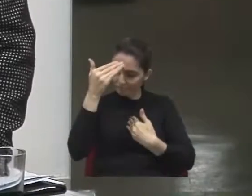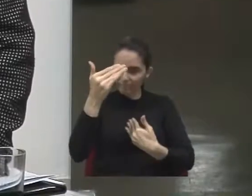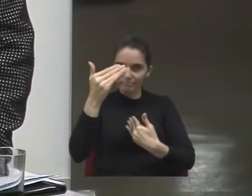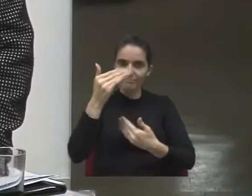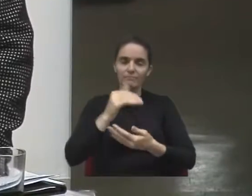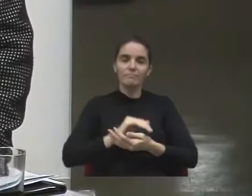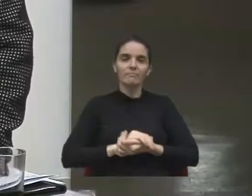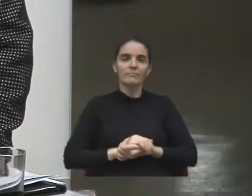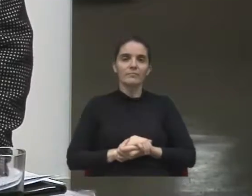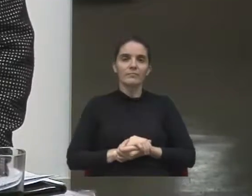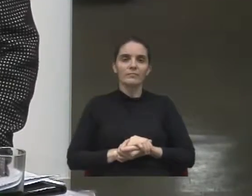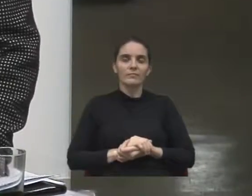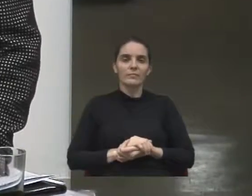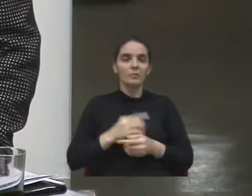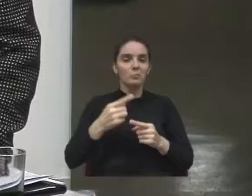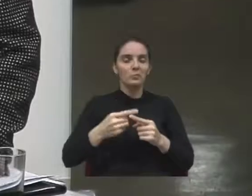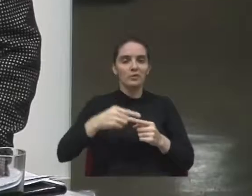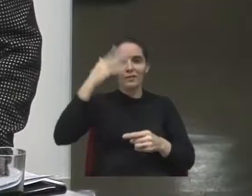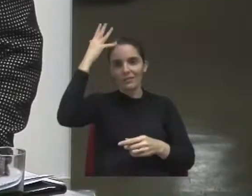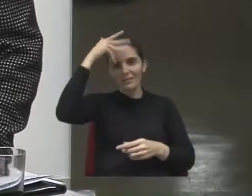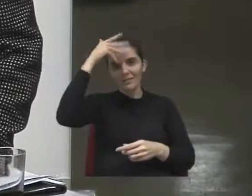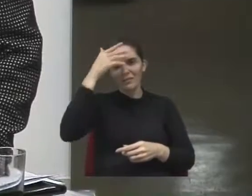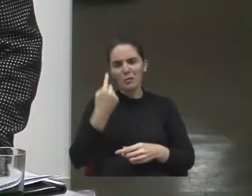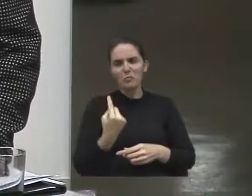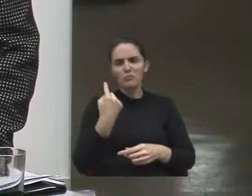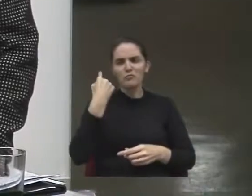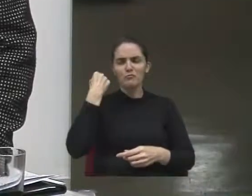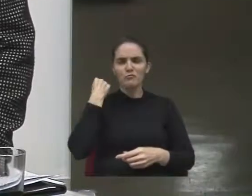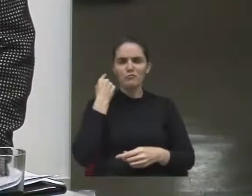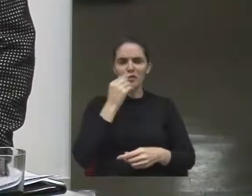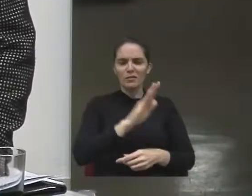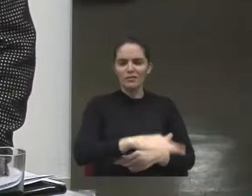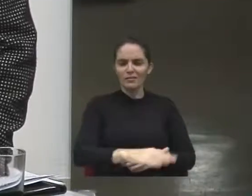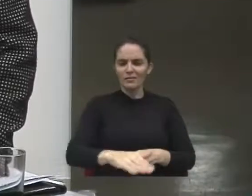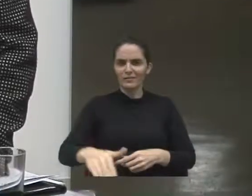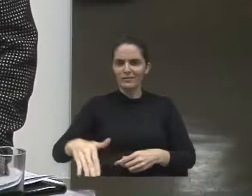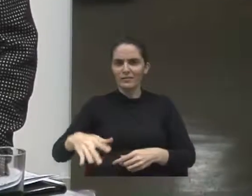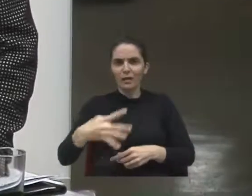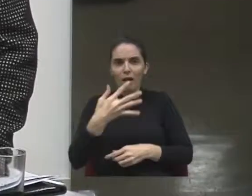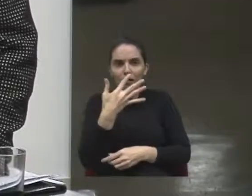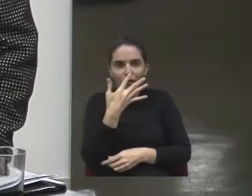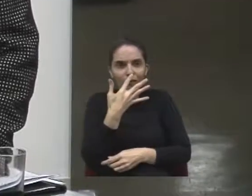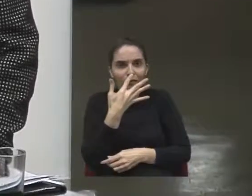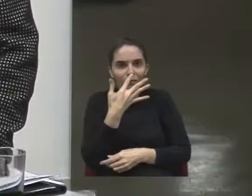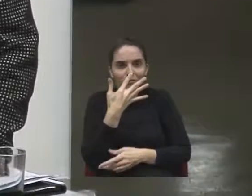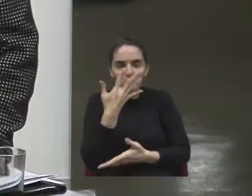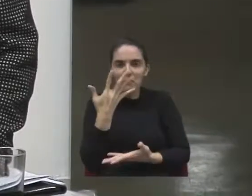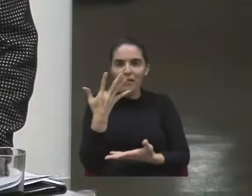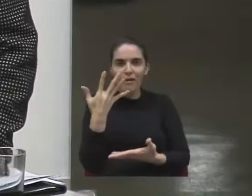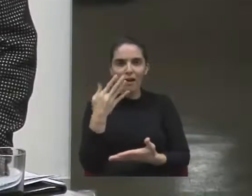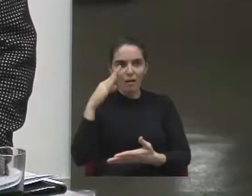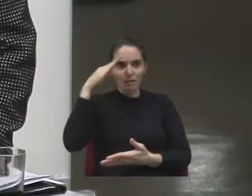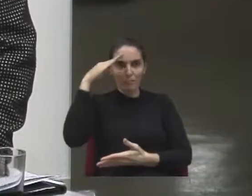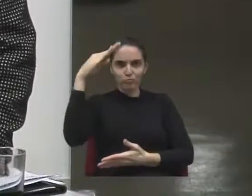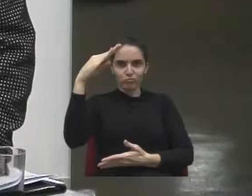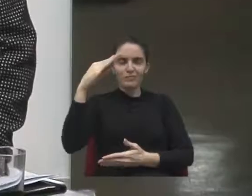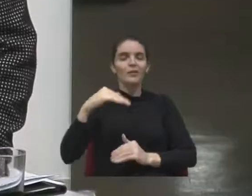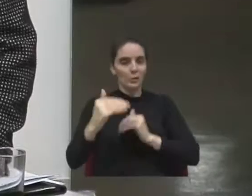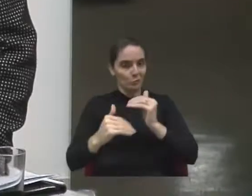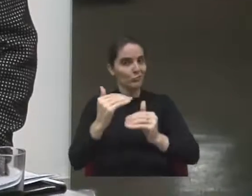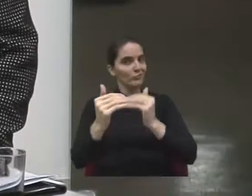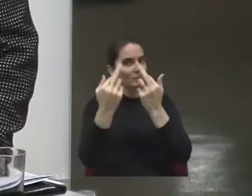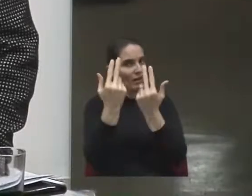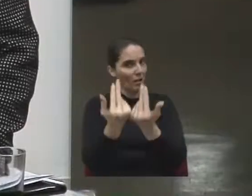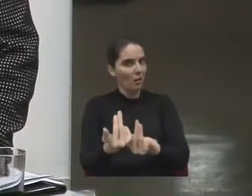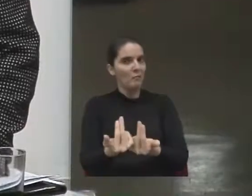a infância, admirava o tiro de guerra e continua, agora,